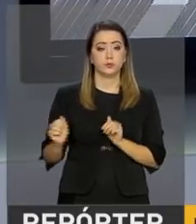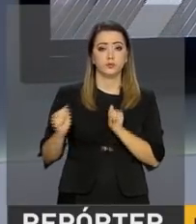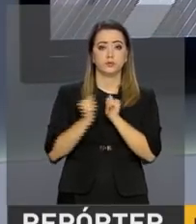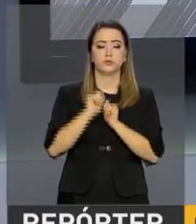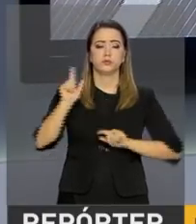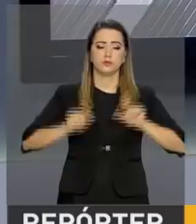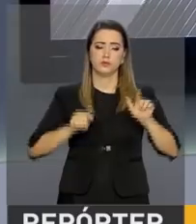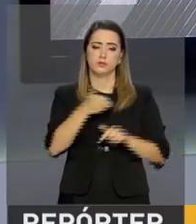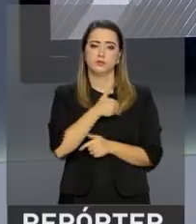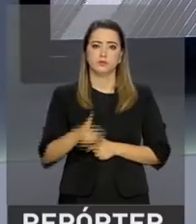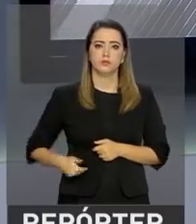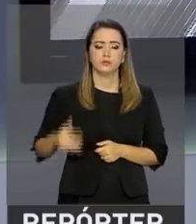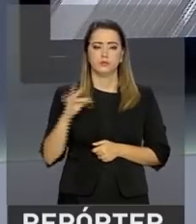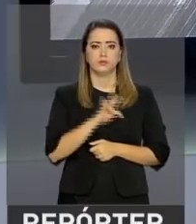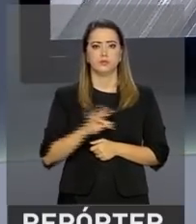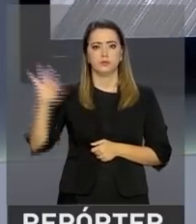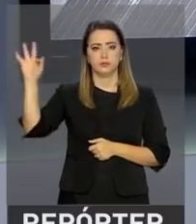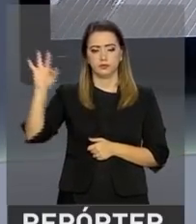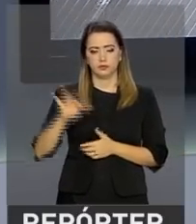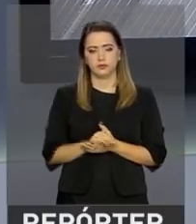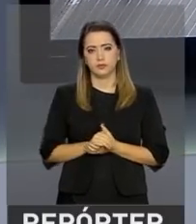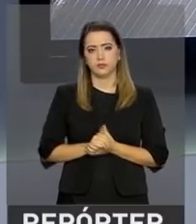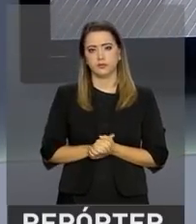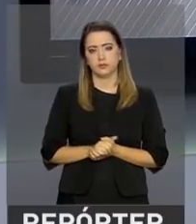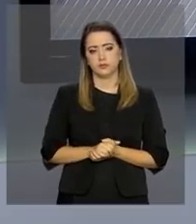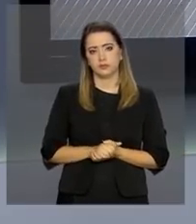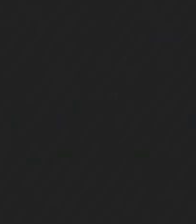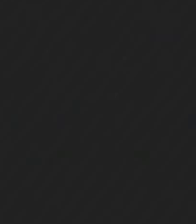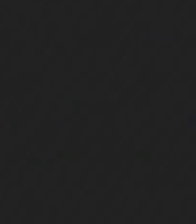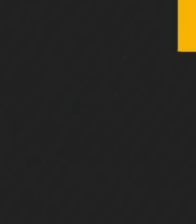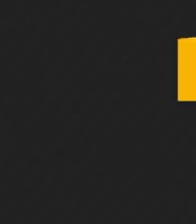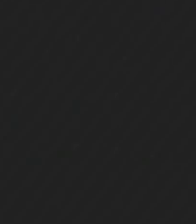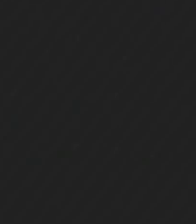continue com a gente na nbr a tv do governo federal